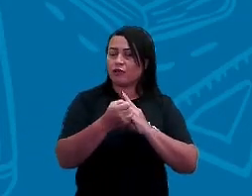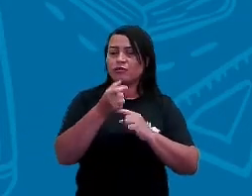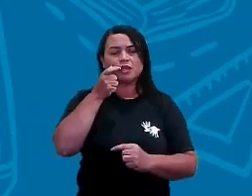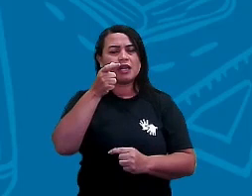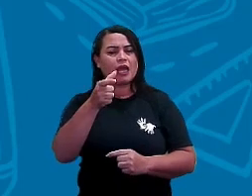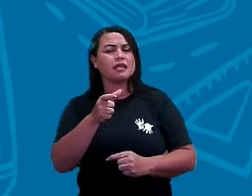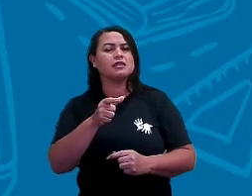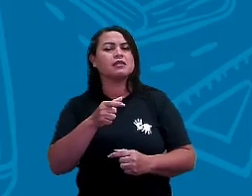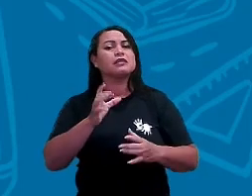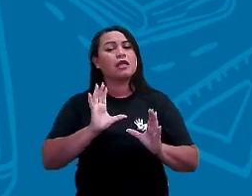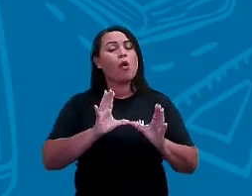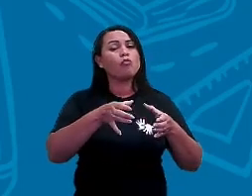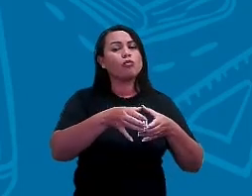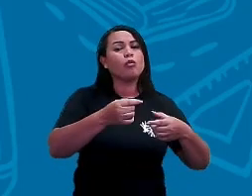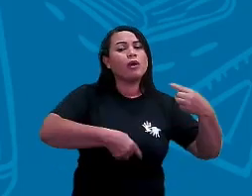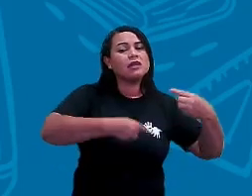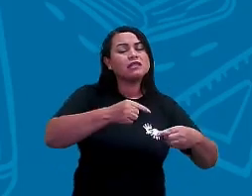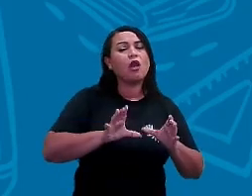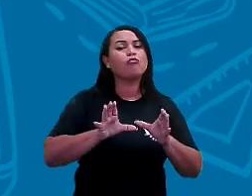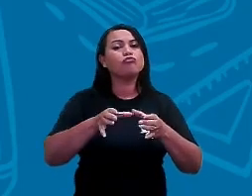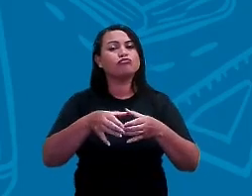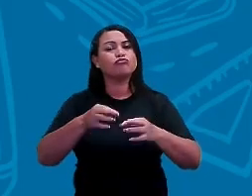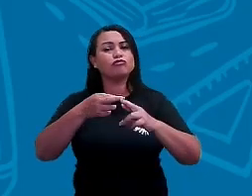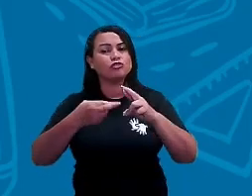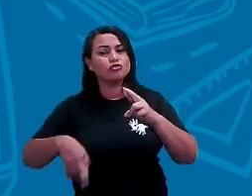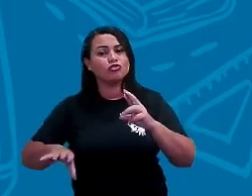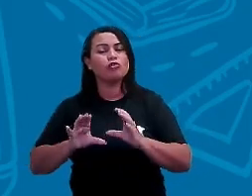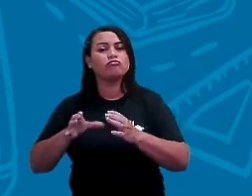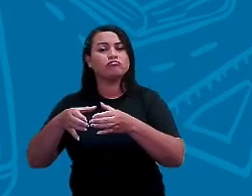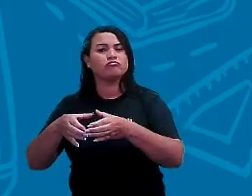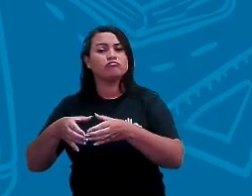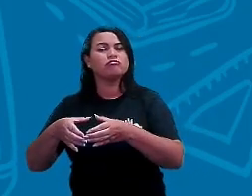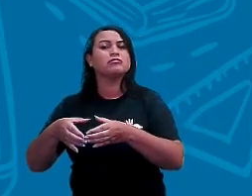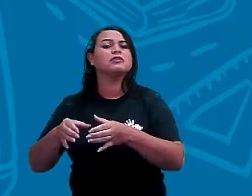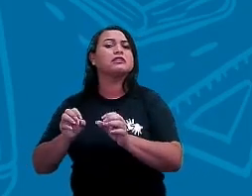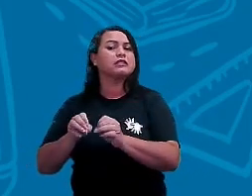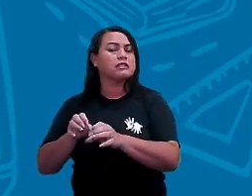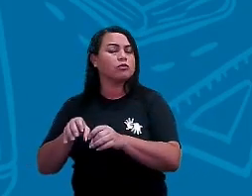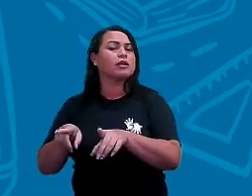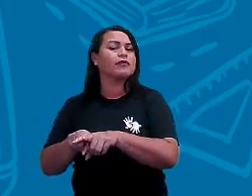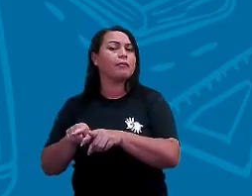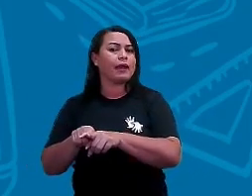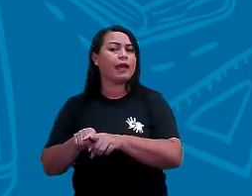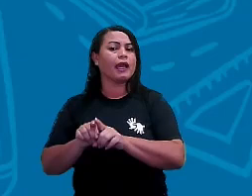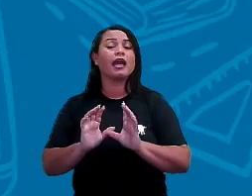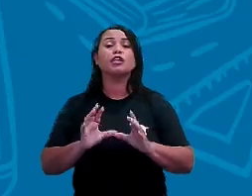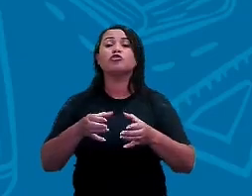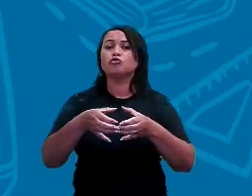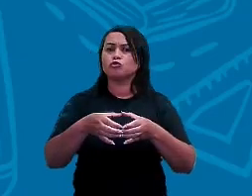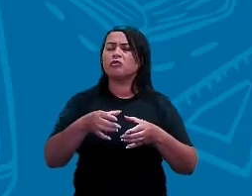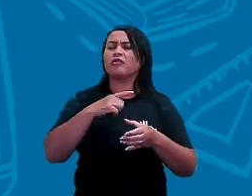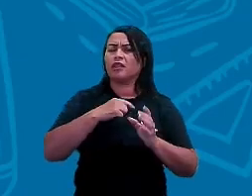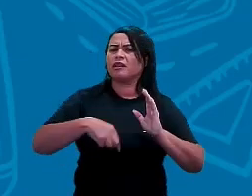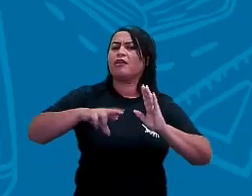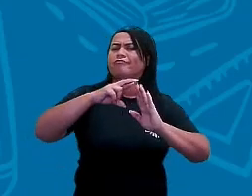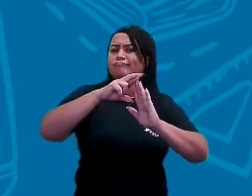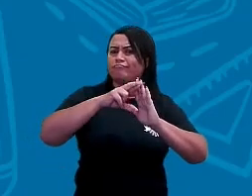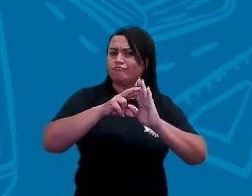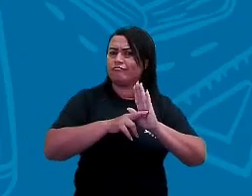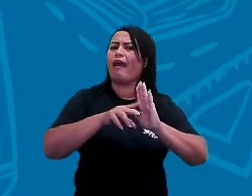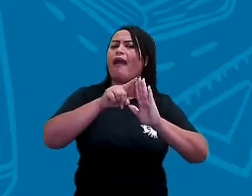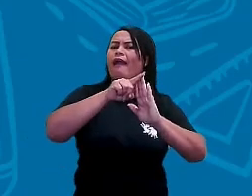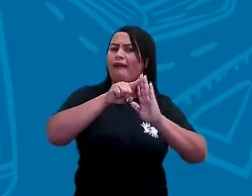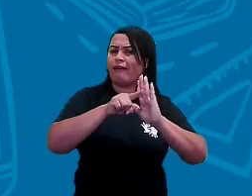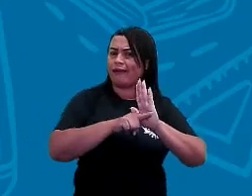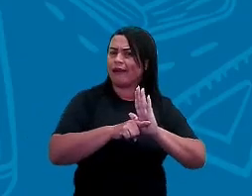grupo social político, se é religioso, se é educativo e assim por diante. Esse grupo social ele vai ter normas, vai ter regras para poder